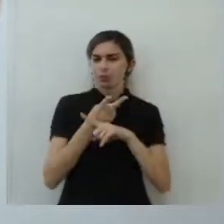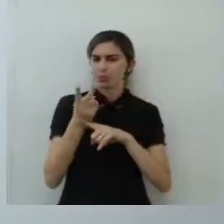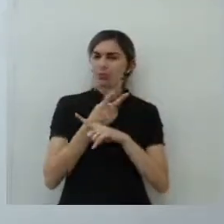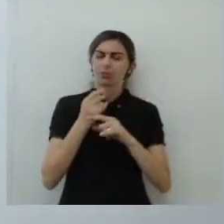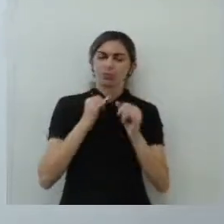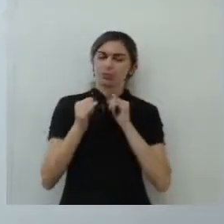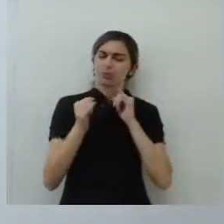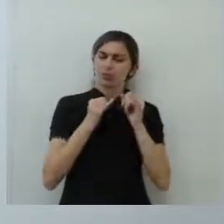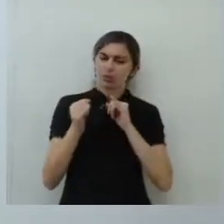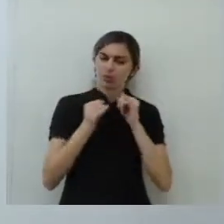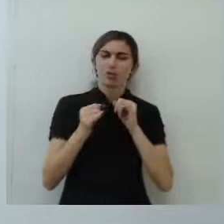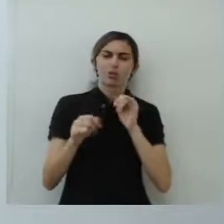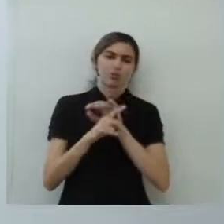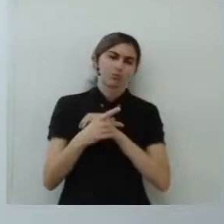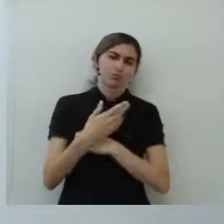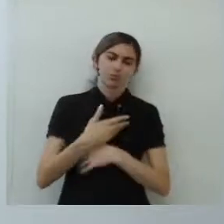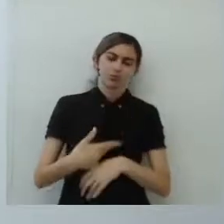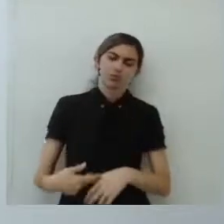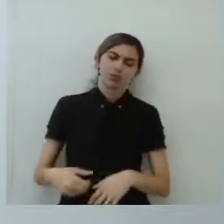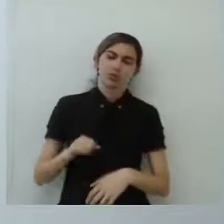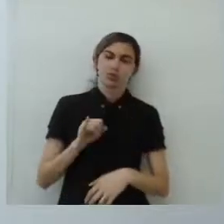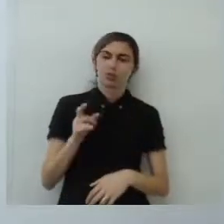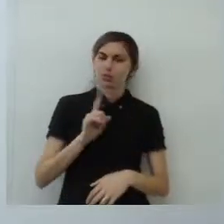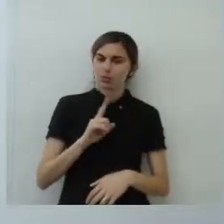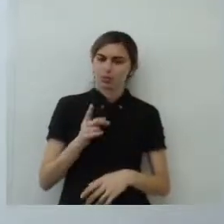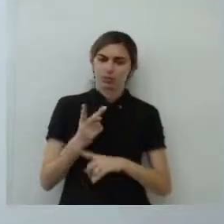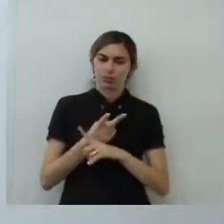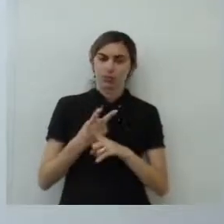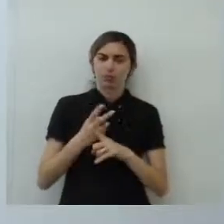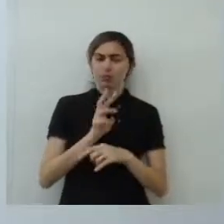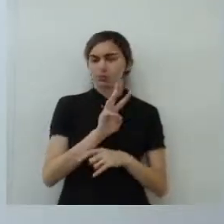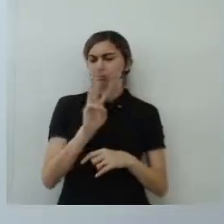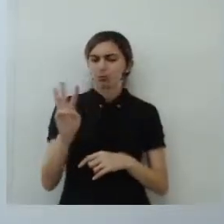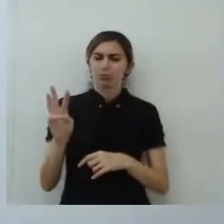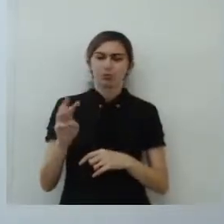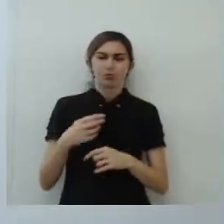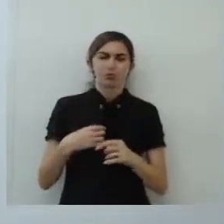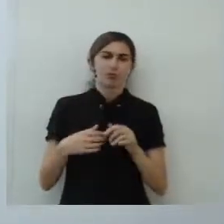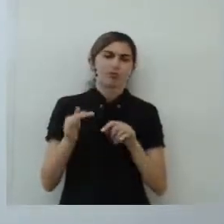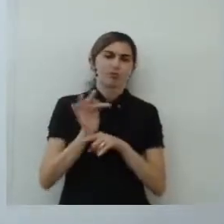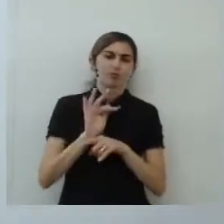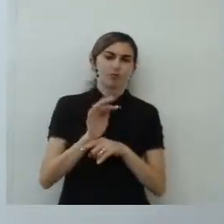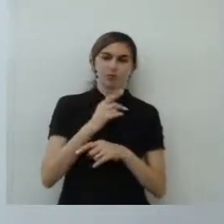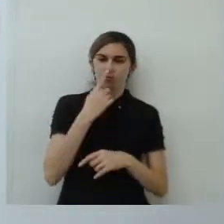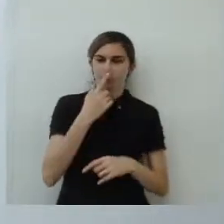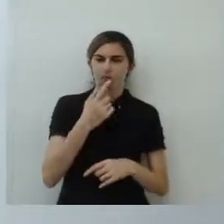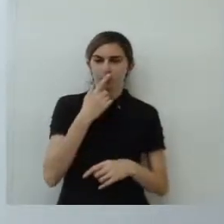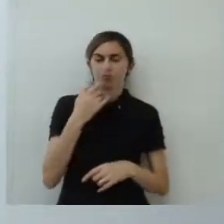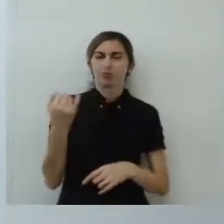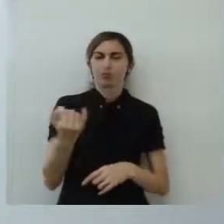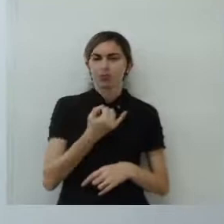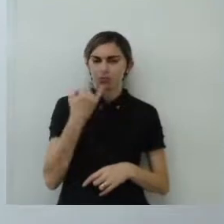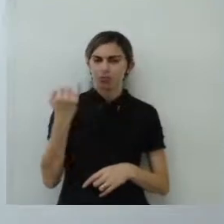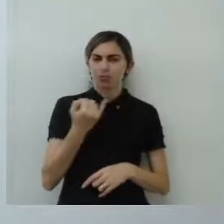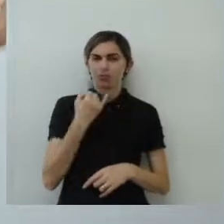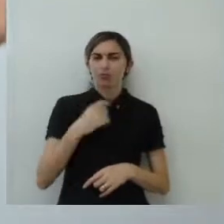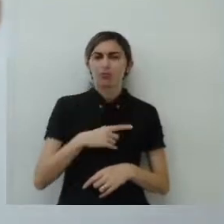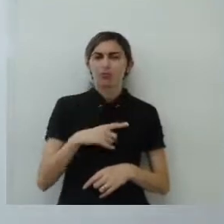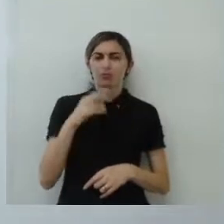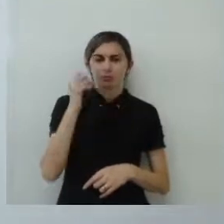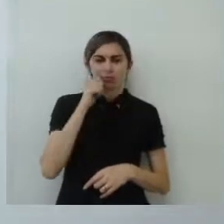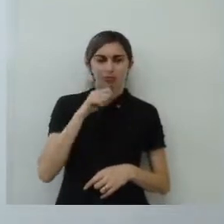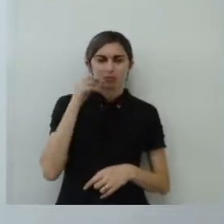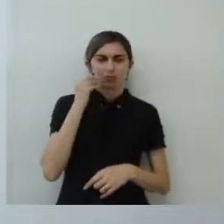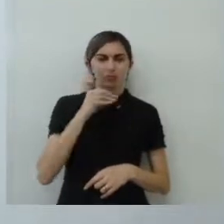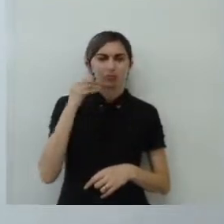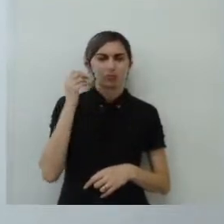ser de domínio público, se não, procurem em alguma plataforma o filme sobre Chacrinha, muito importante para que a gente